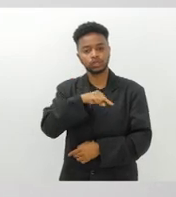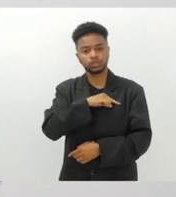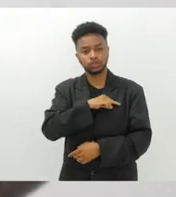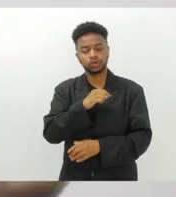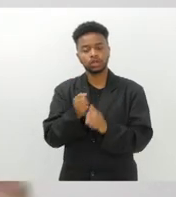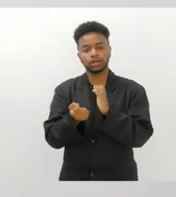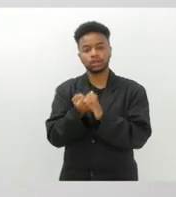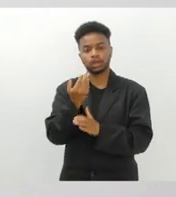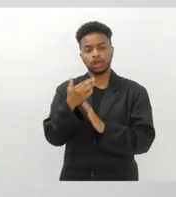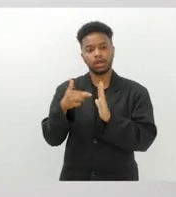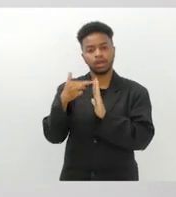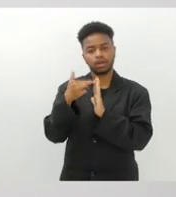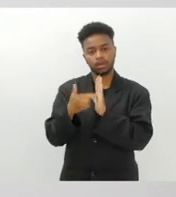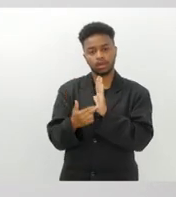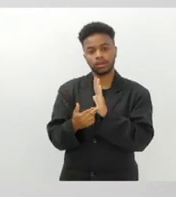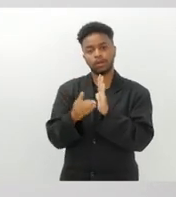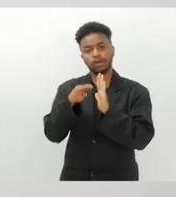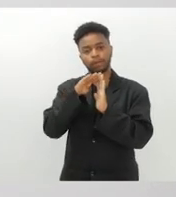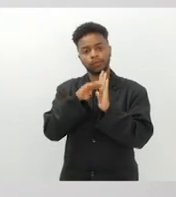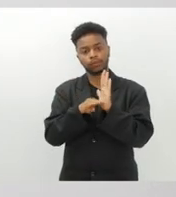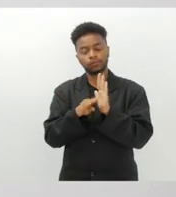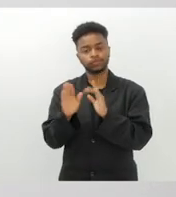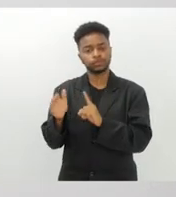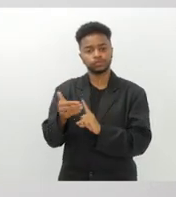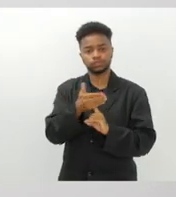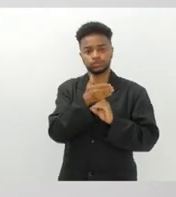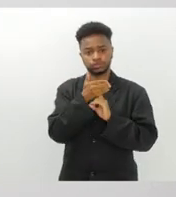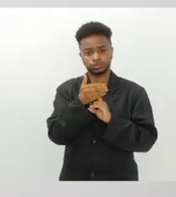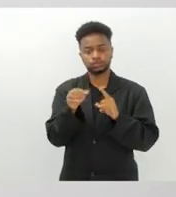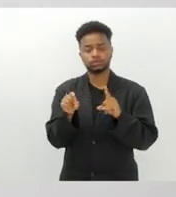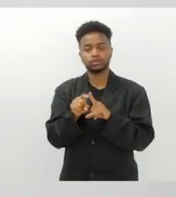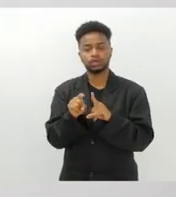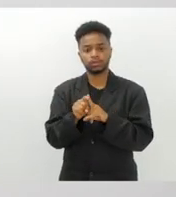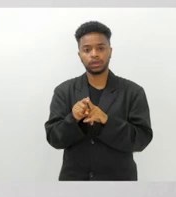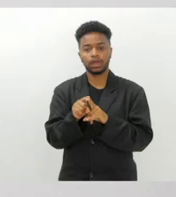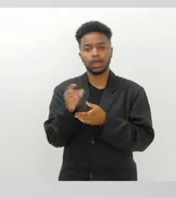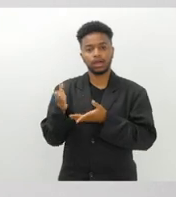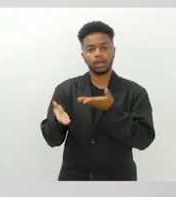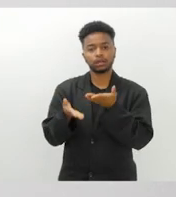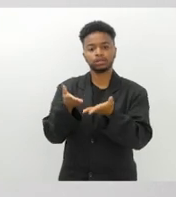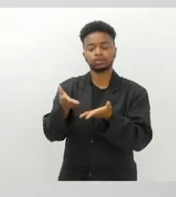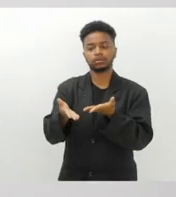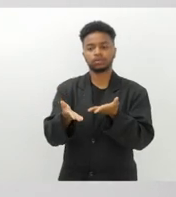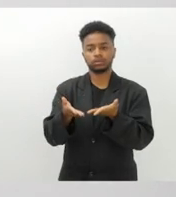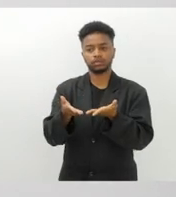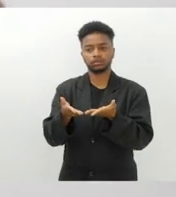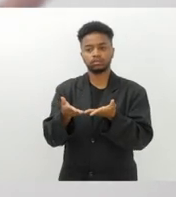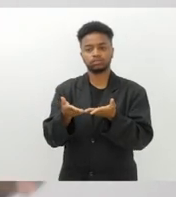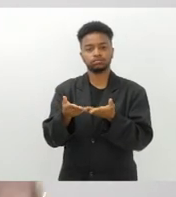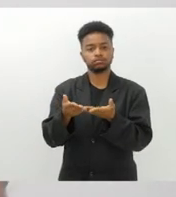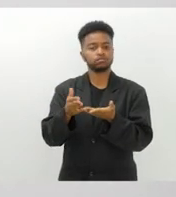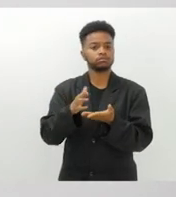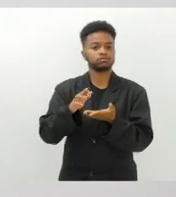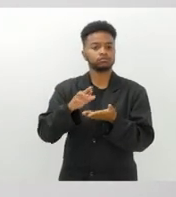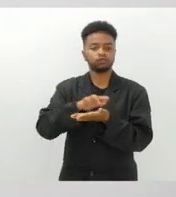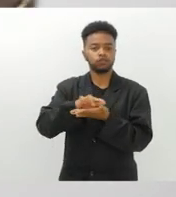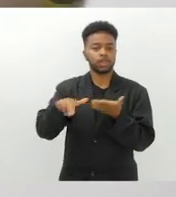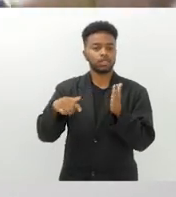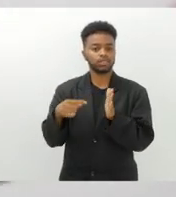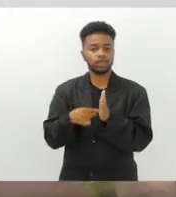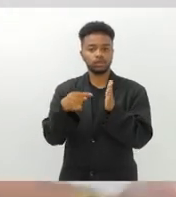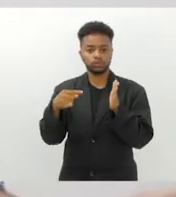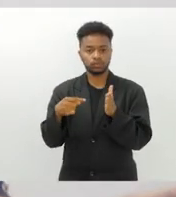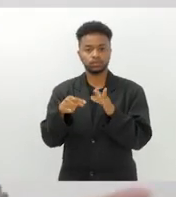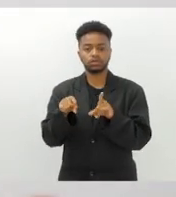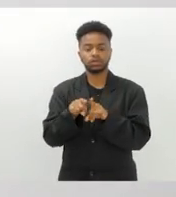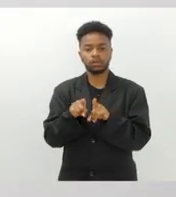instituir protocolos de acolhimento e de atendimento a possíveis denúncias e as que